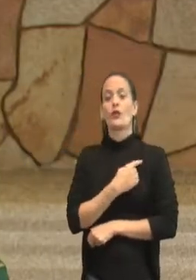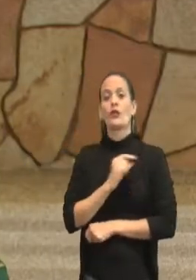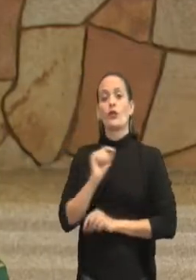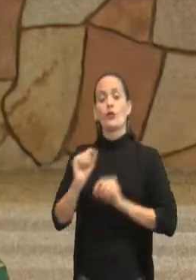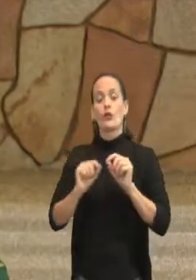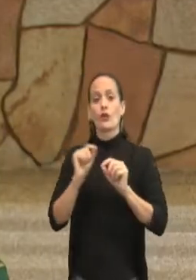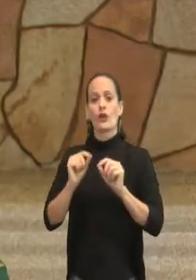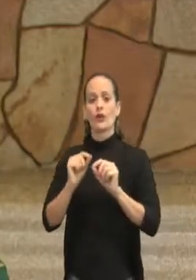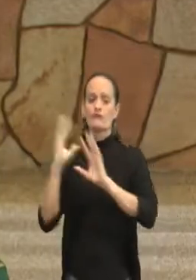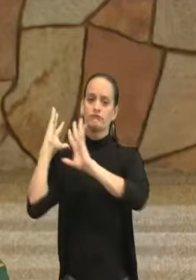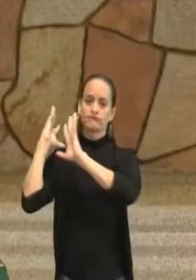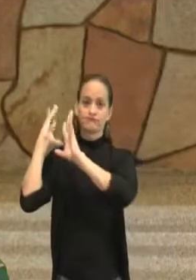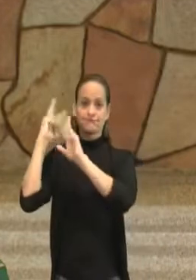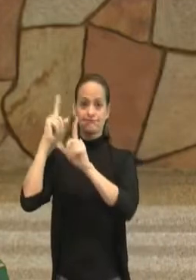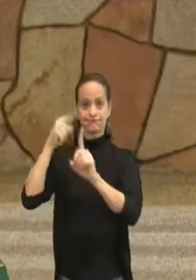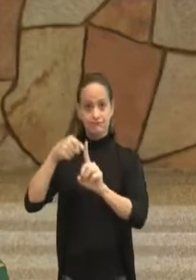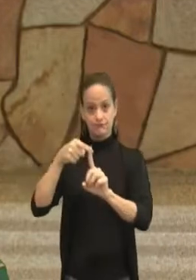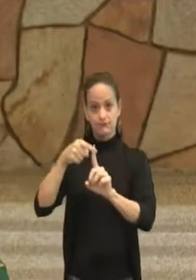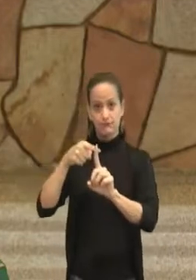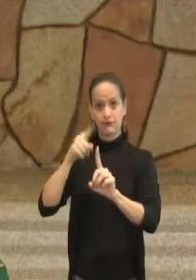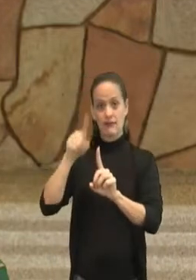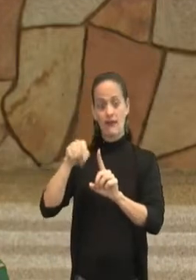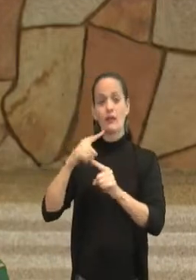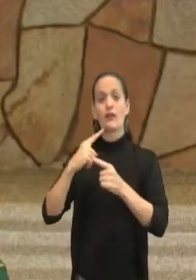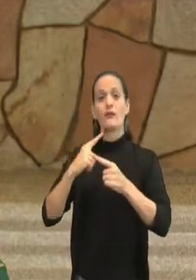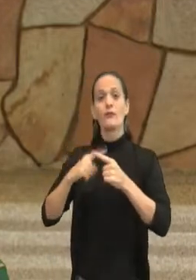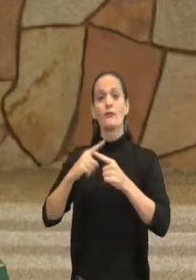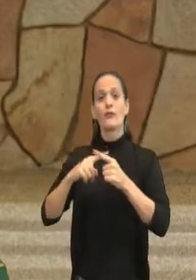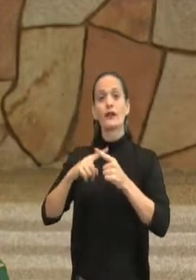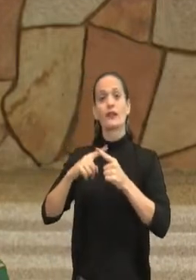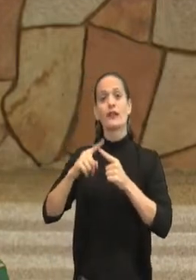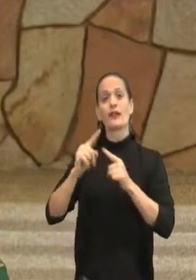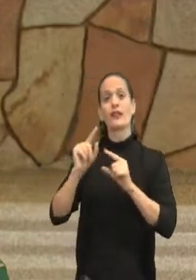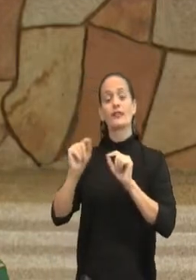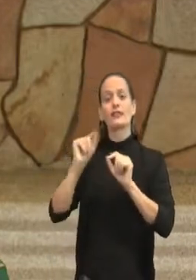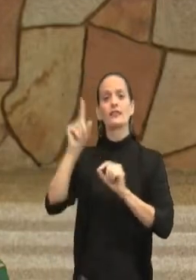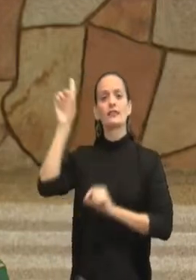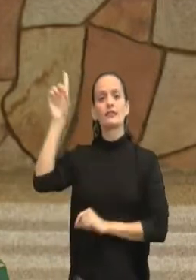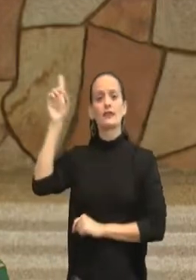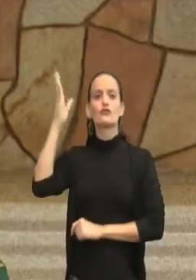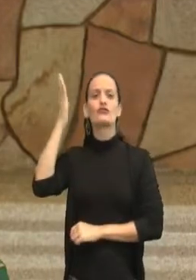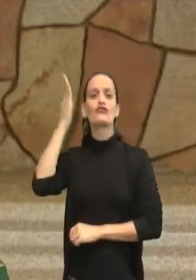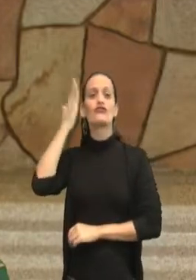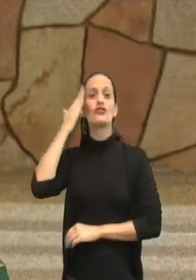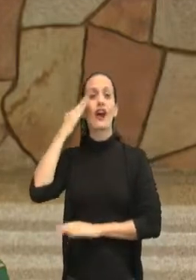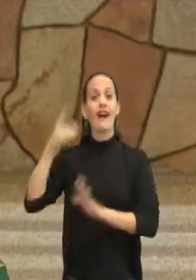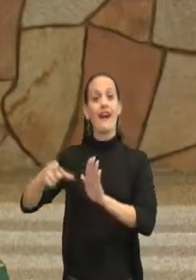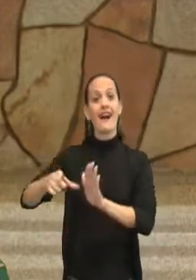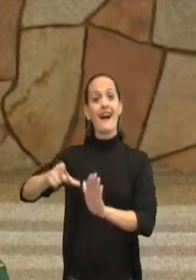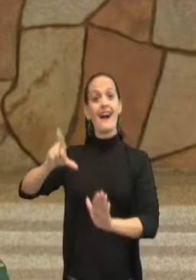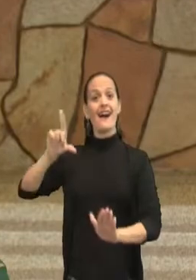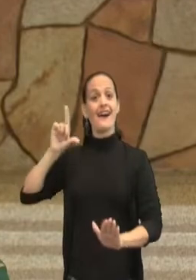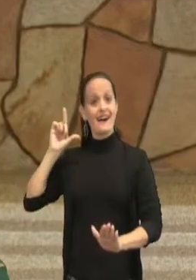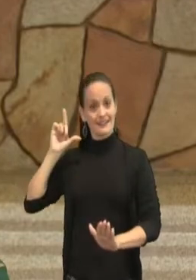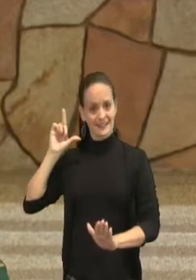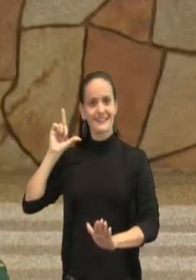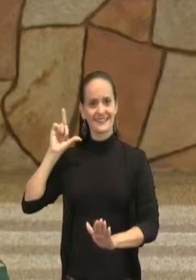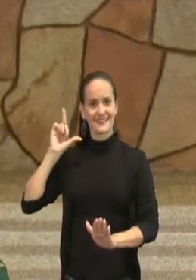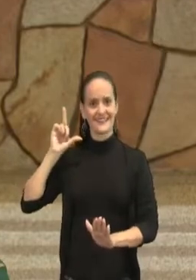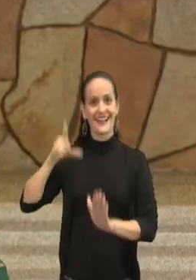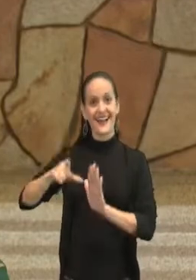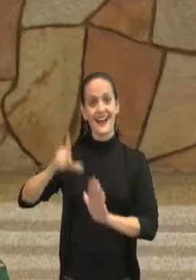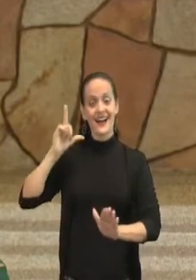aqueles limitados antecipadamente, determinados antes, pré-determinados,